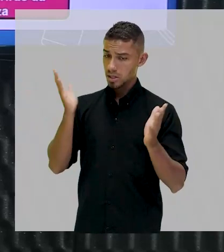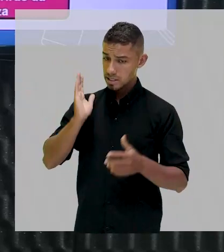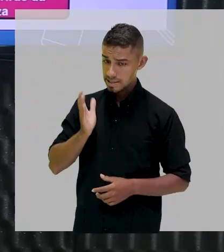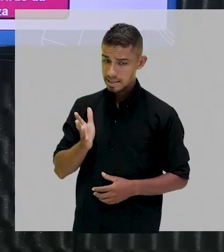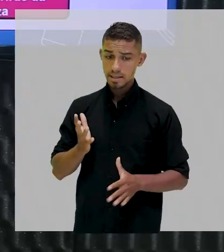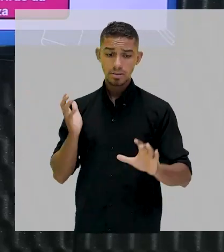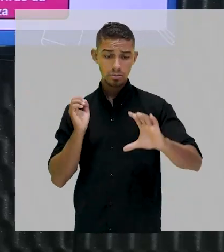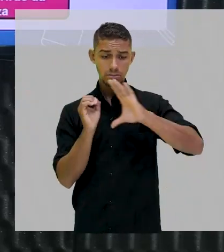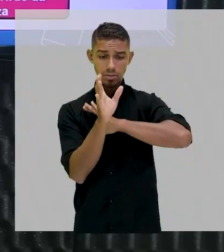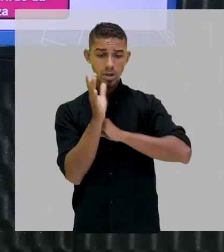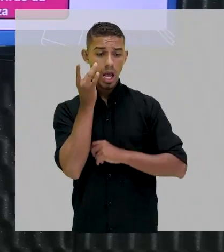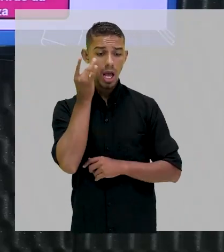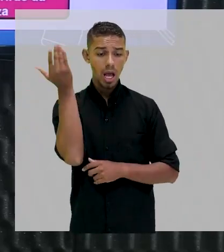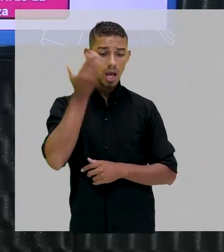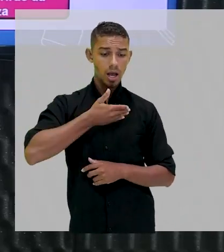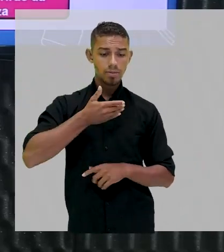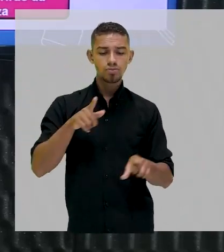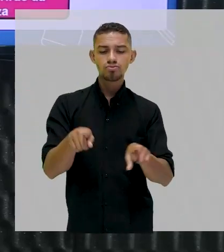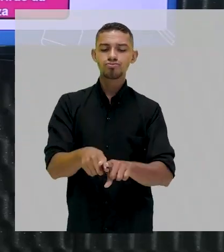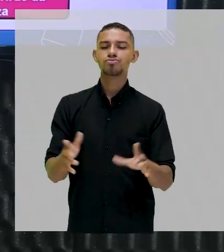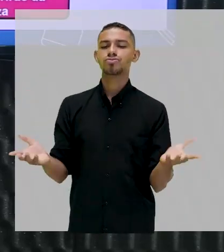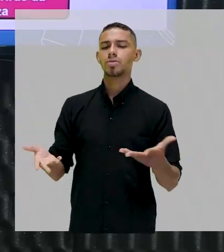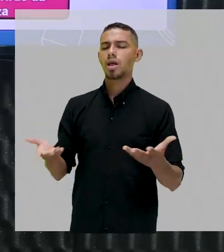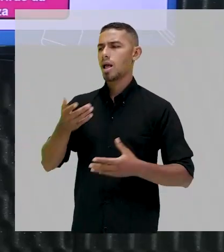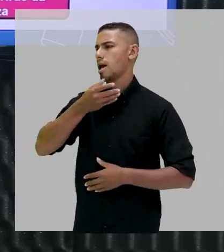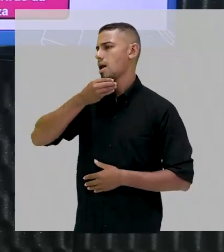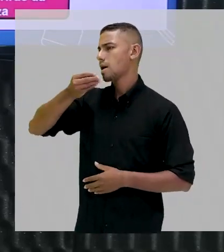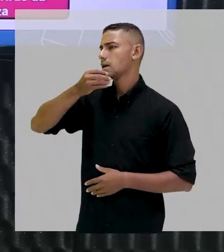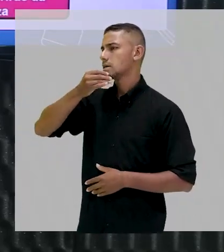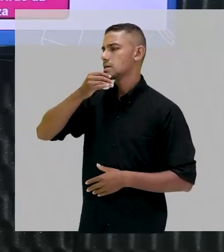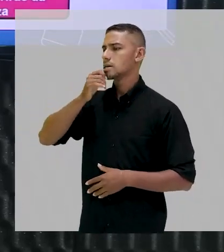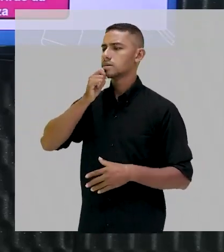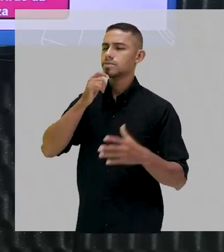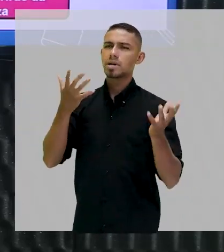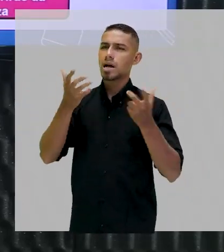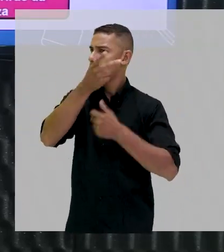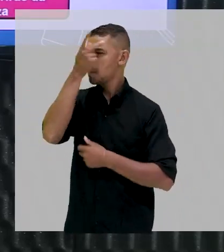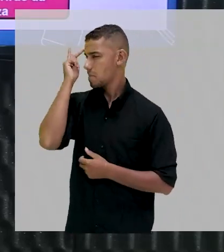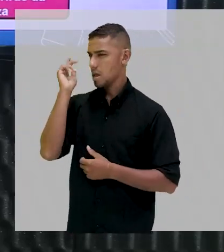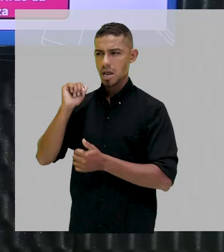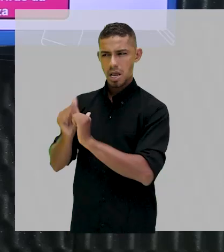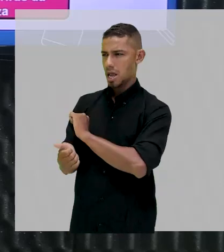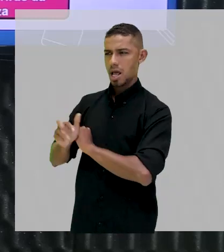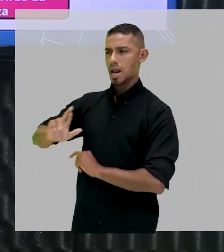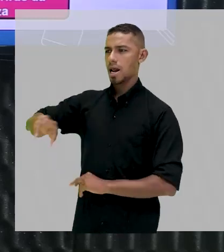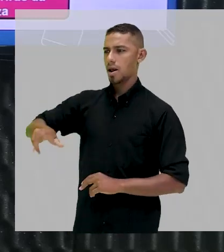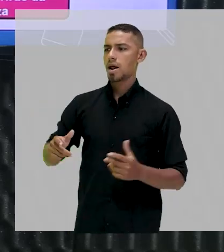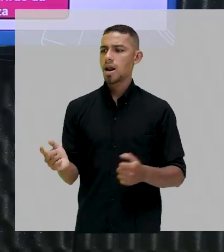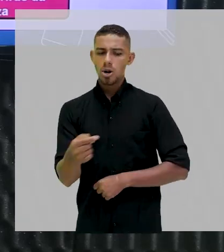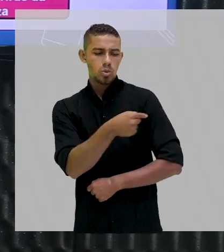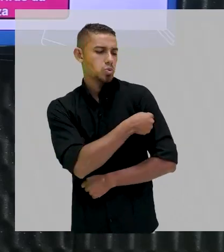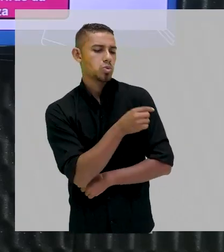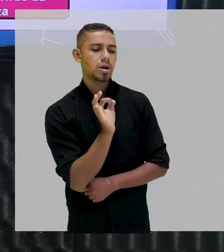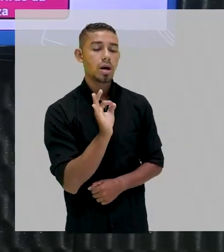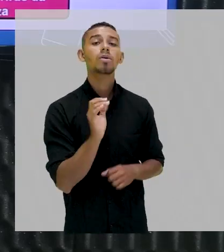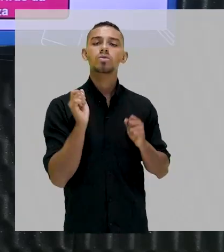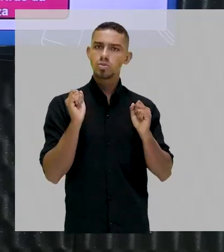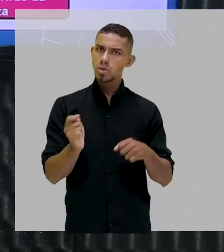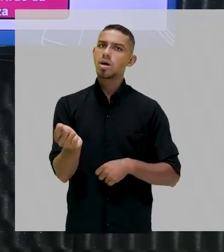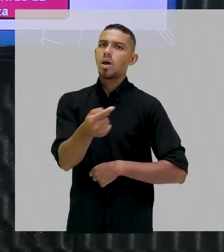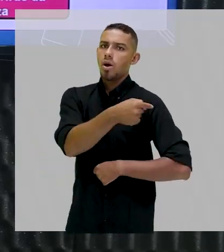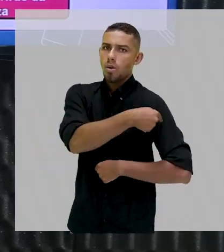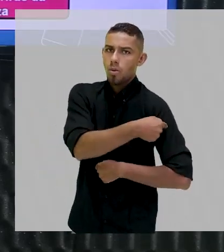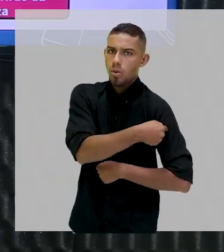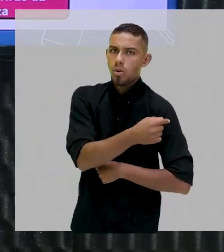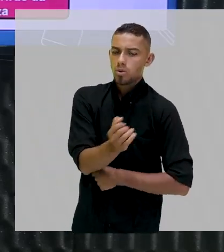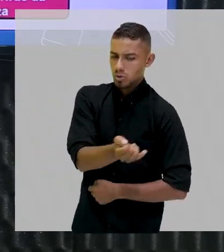vale frisar, que eu não vou aqui dizer, o indivíduo que ele é atleta, ele não vai, de repente, tomar uma vacina. Não, a vacina